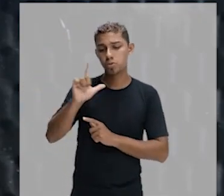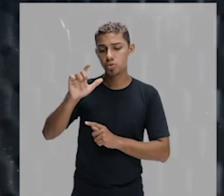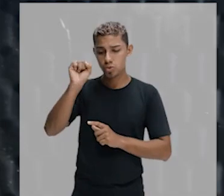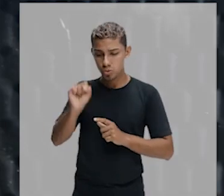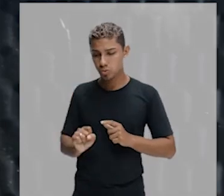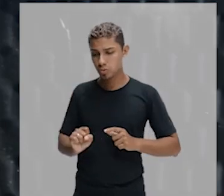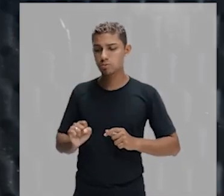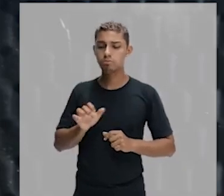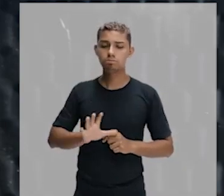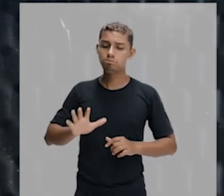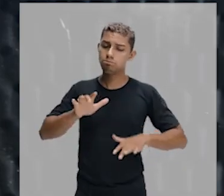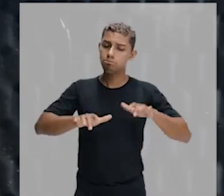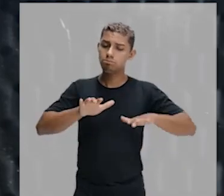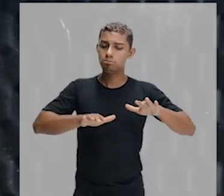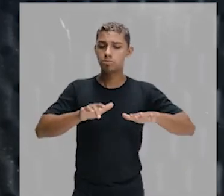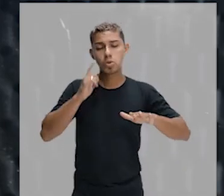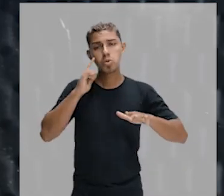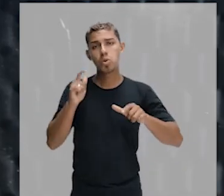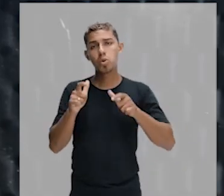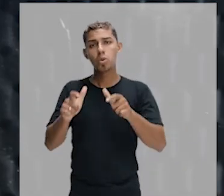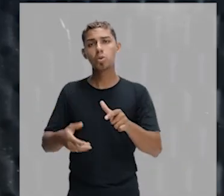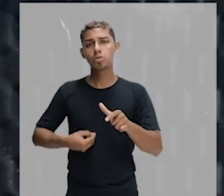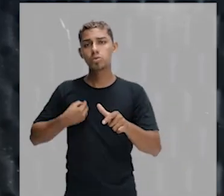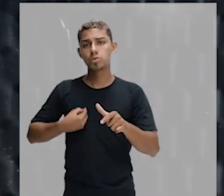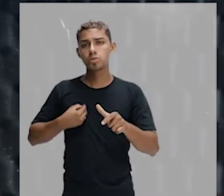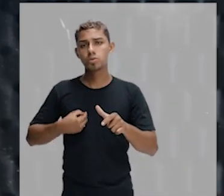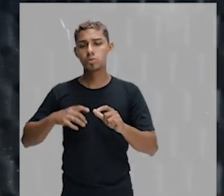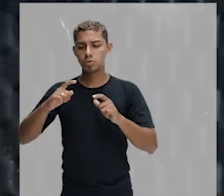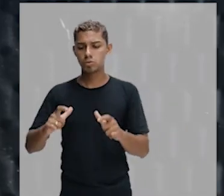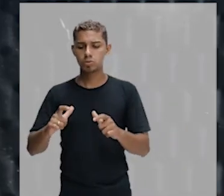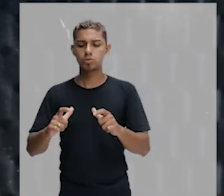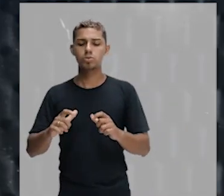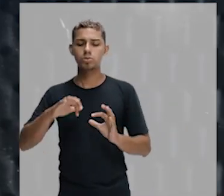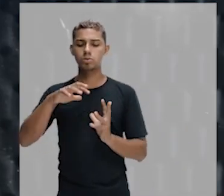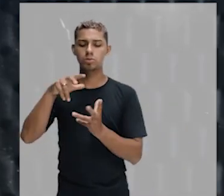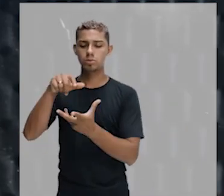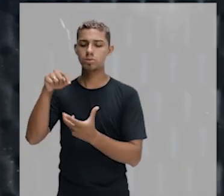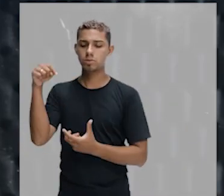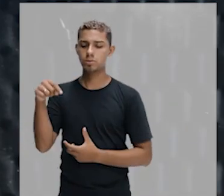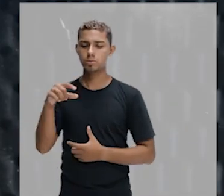ver dependendo do local em que você vai estar na Terra, ok?